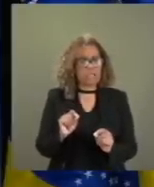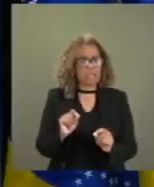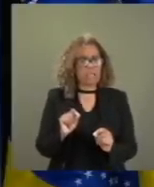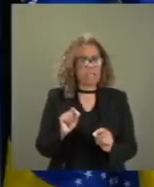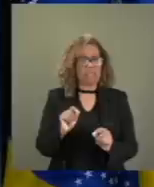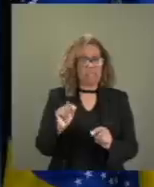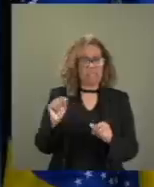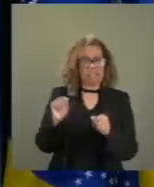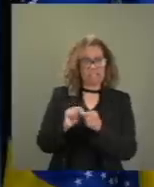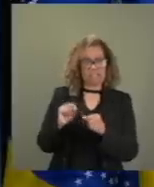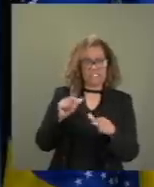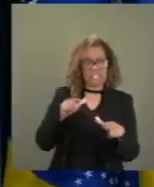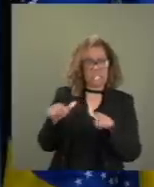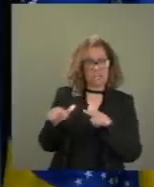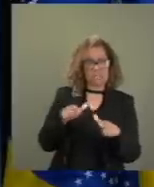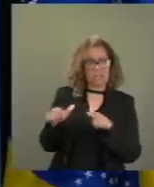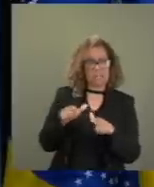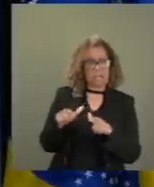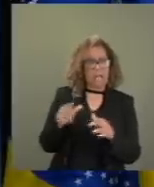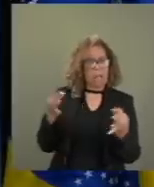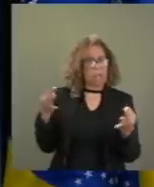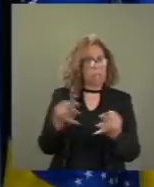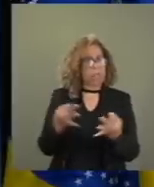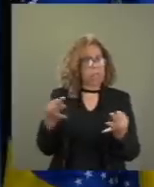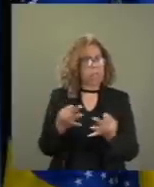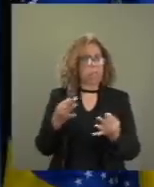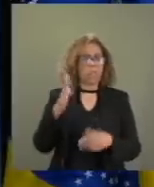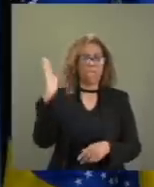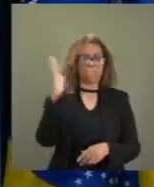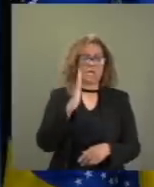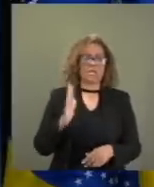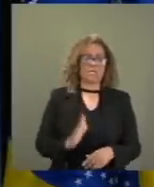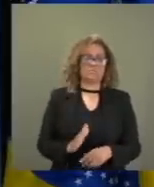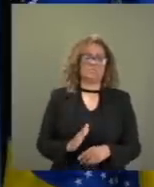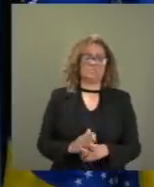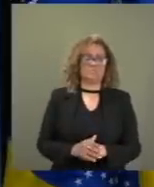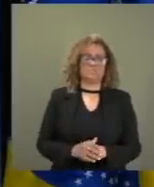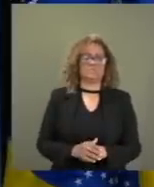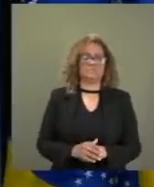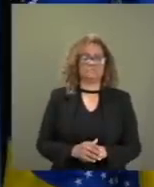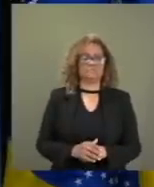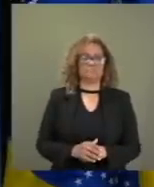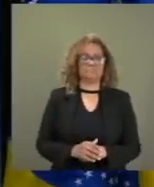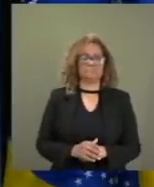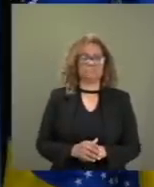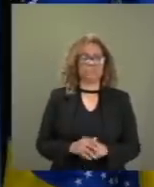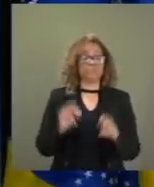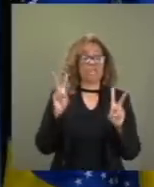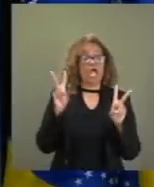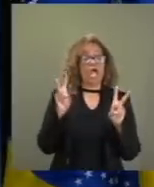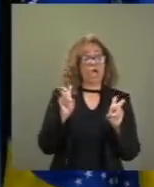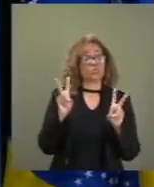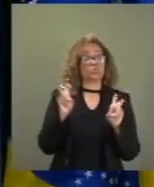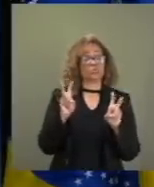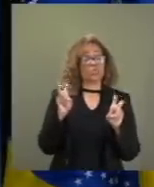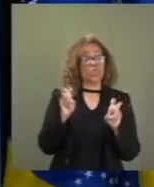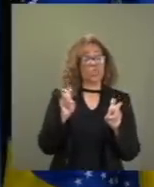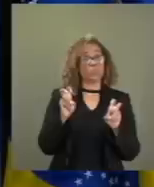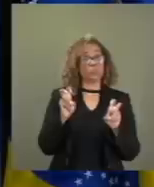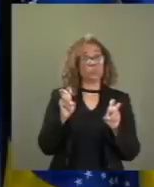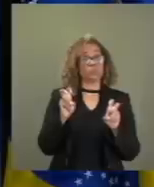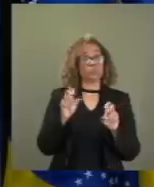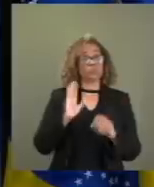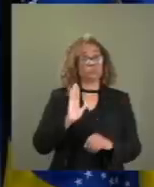trabalho exemplar no país assuntos que geralmente são